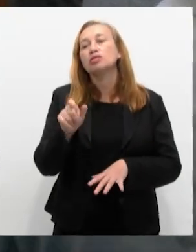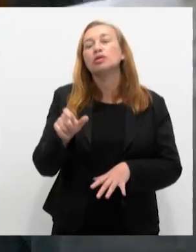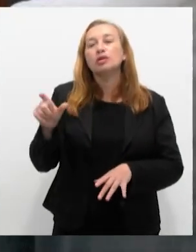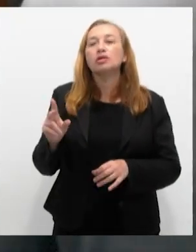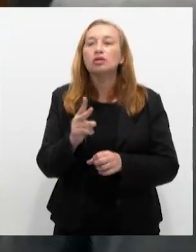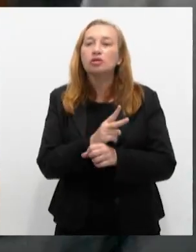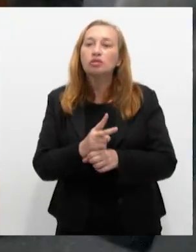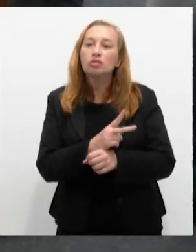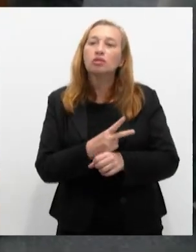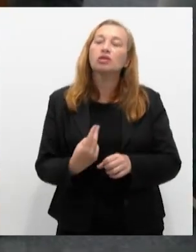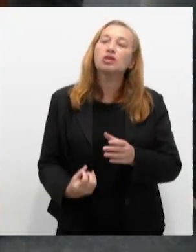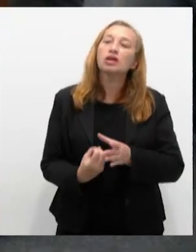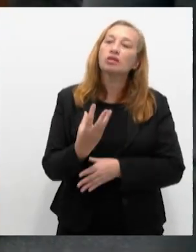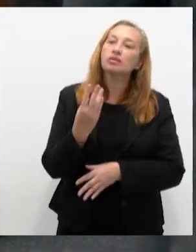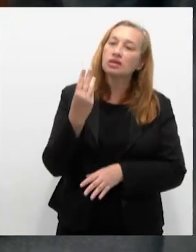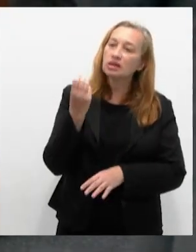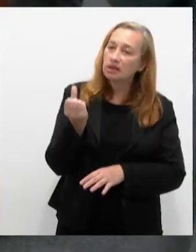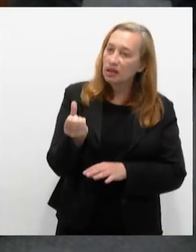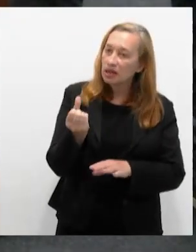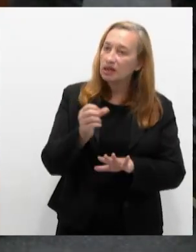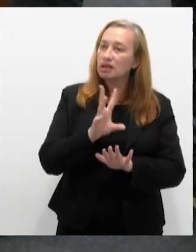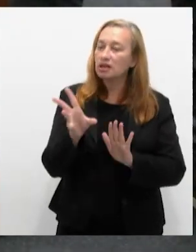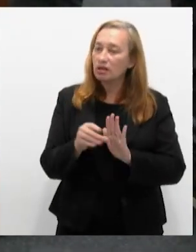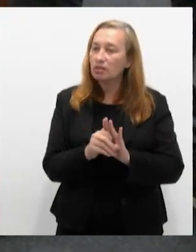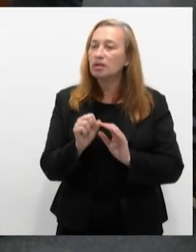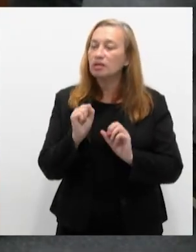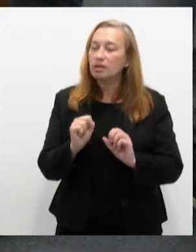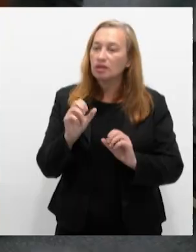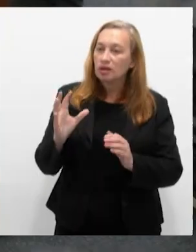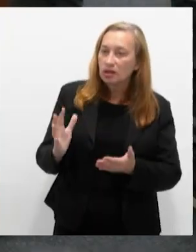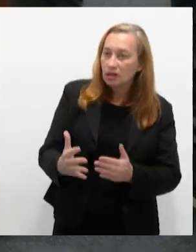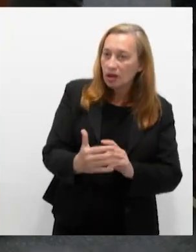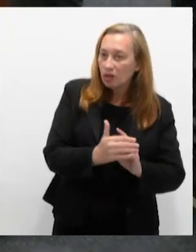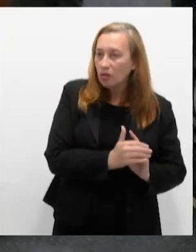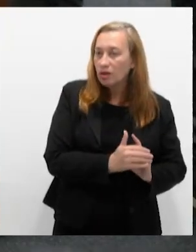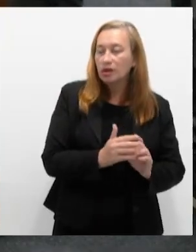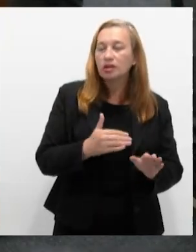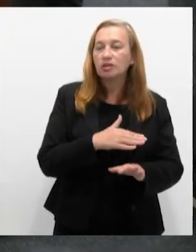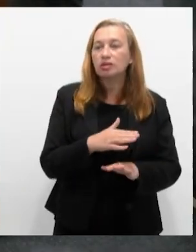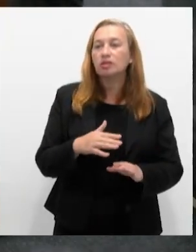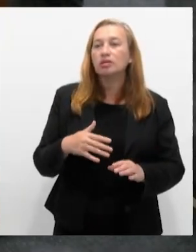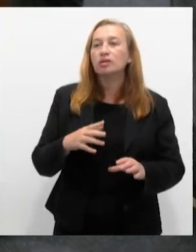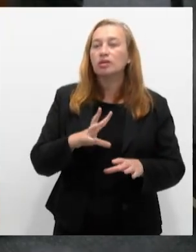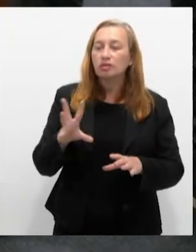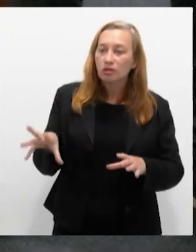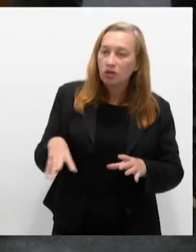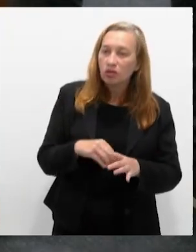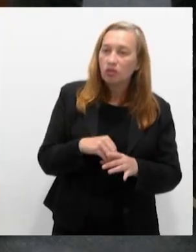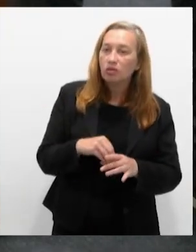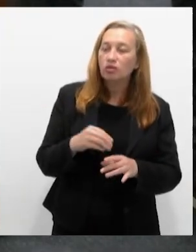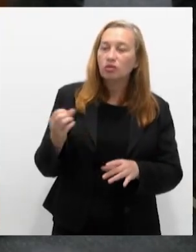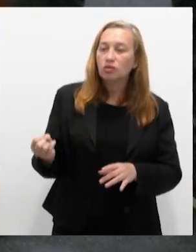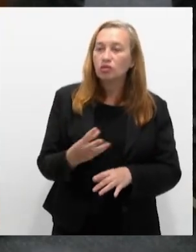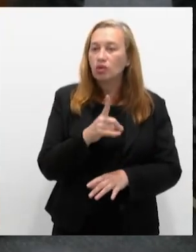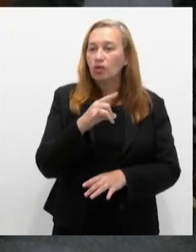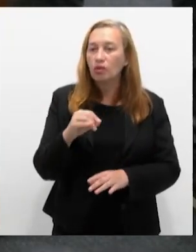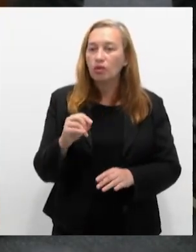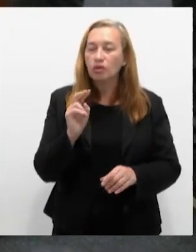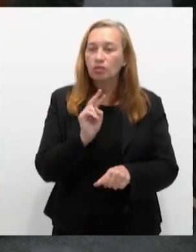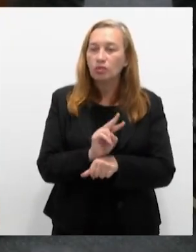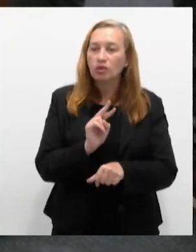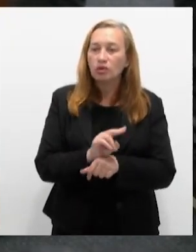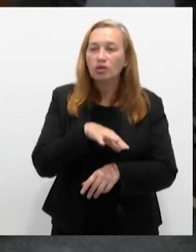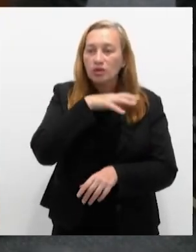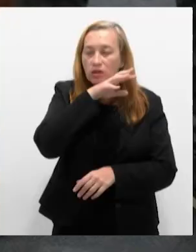6 emendas, espero que possam ser acolhidas todas elas, que são realmente para acrescentar esse novo código e proteger os